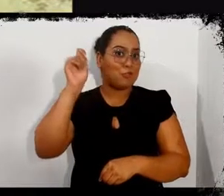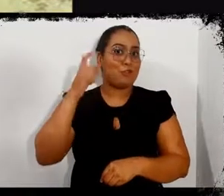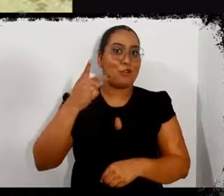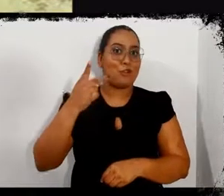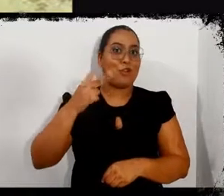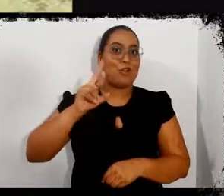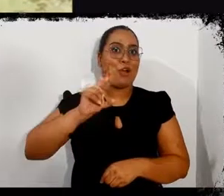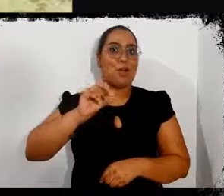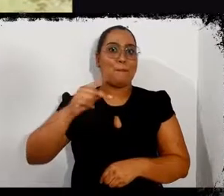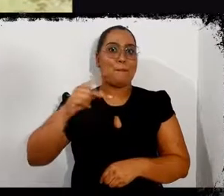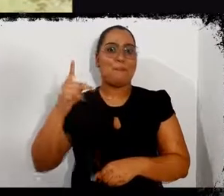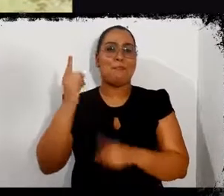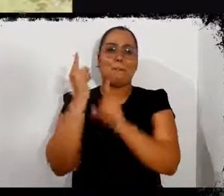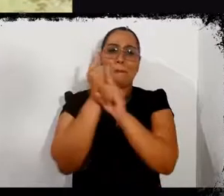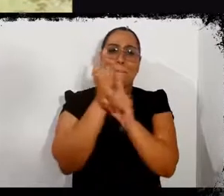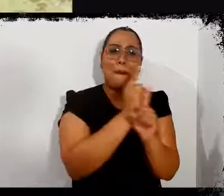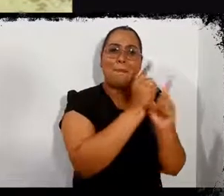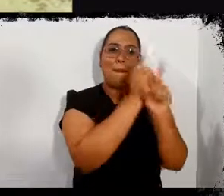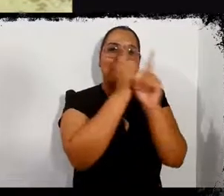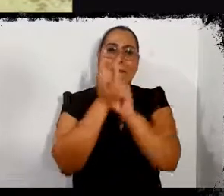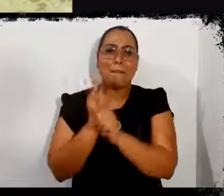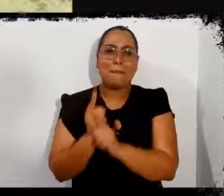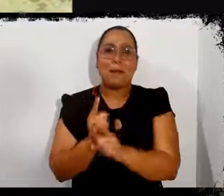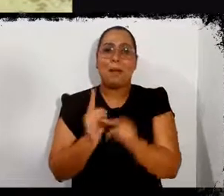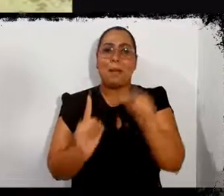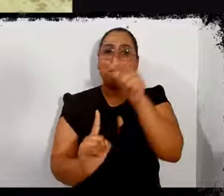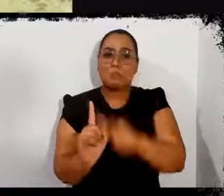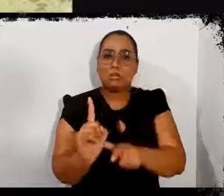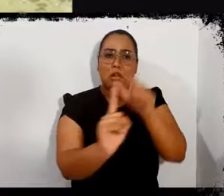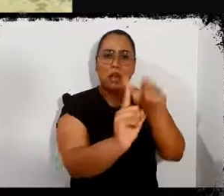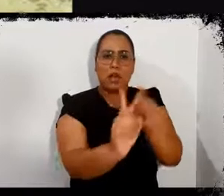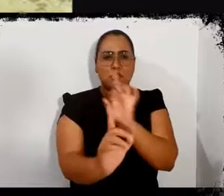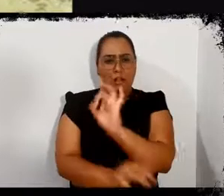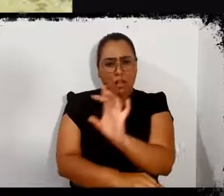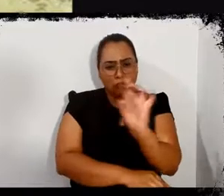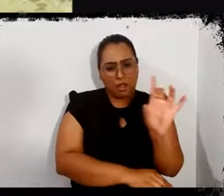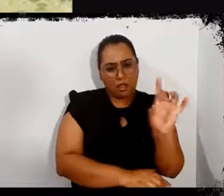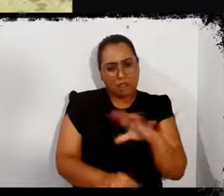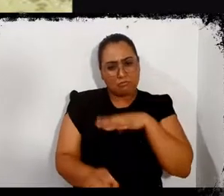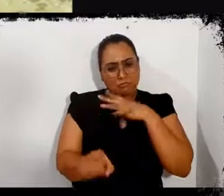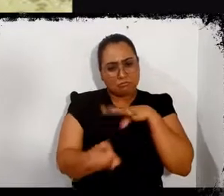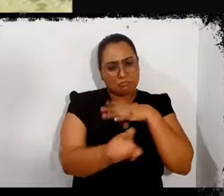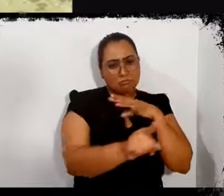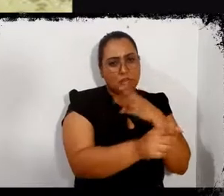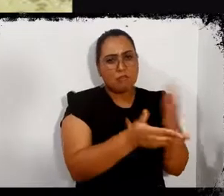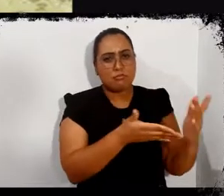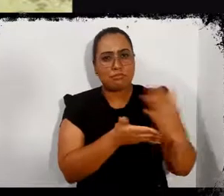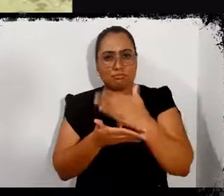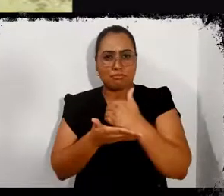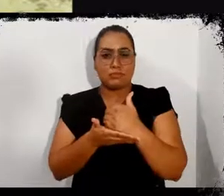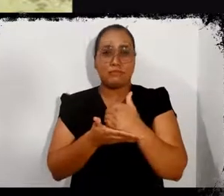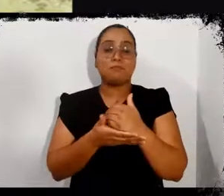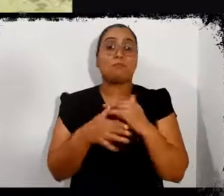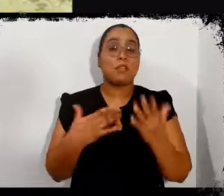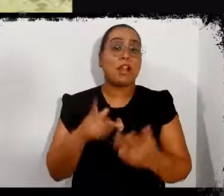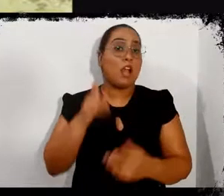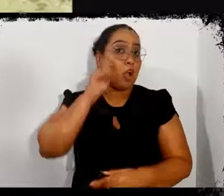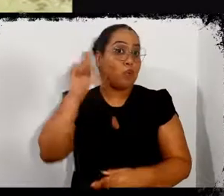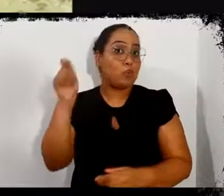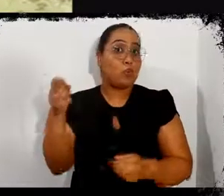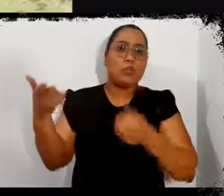a presença de fadas, mas a magia e o encantamento estão sempre